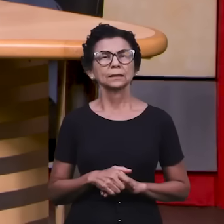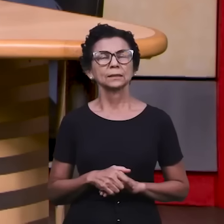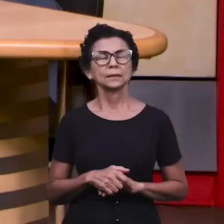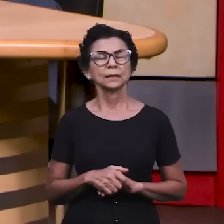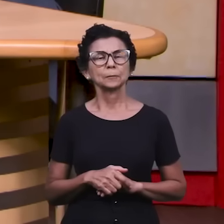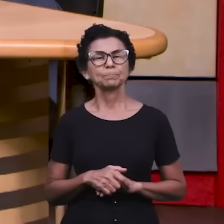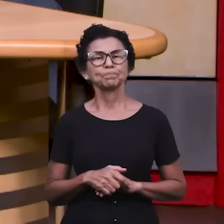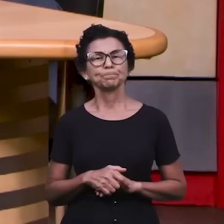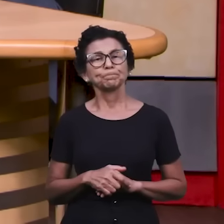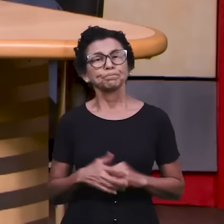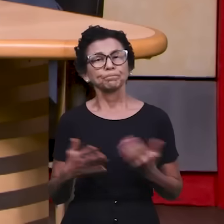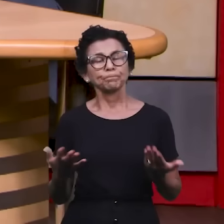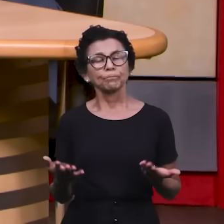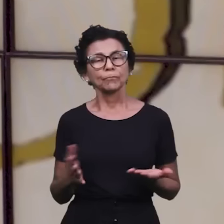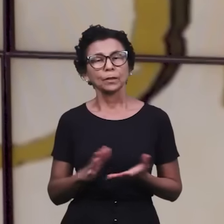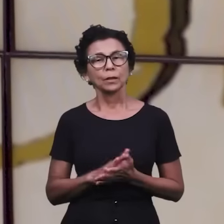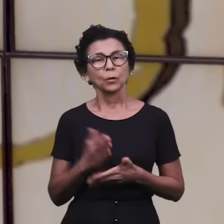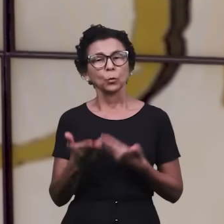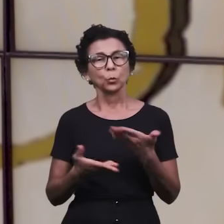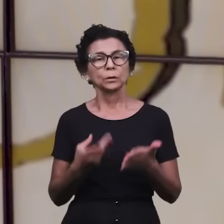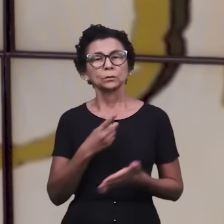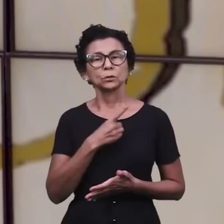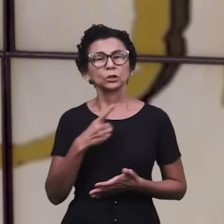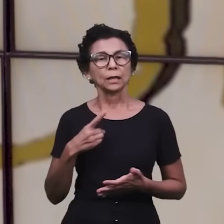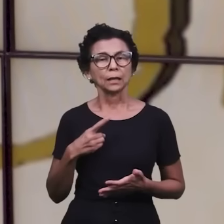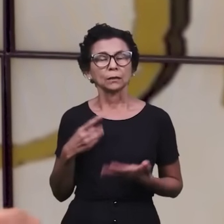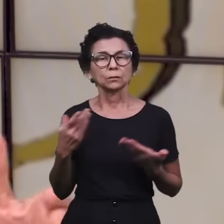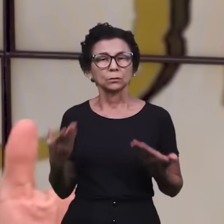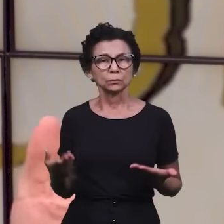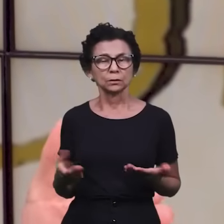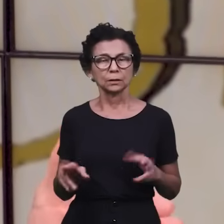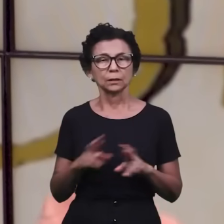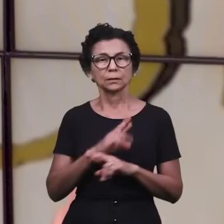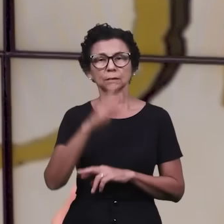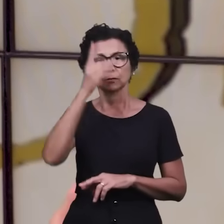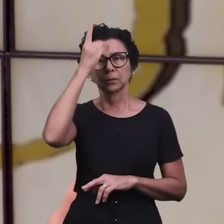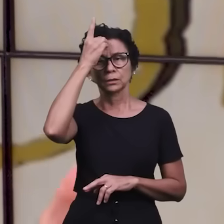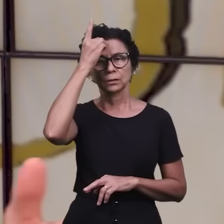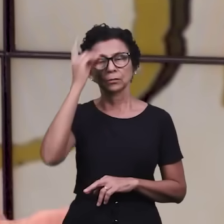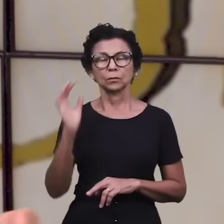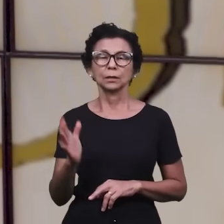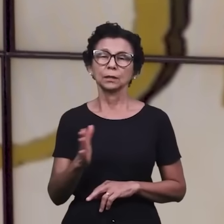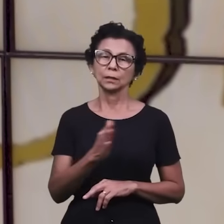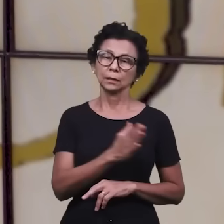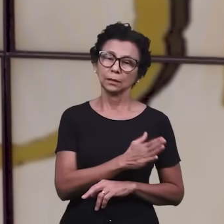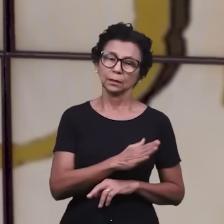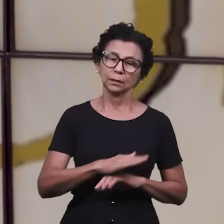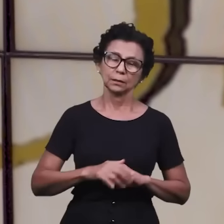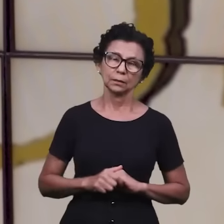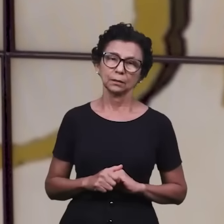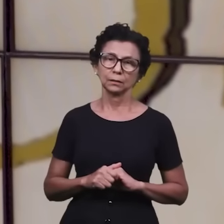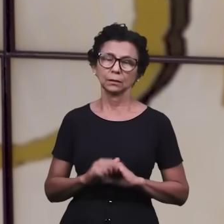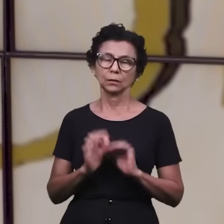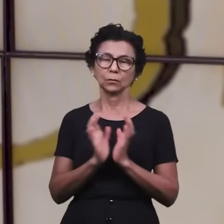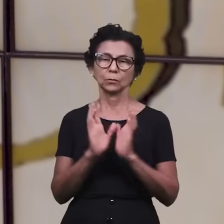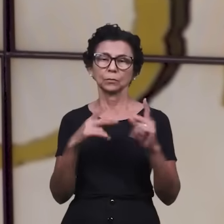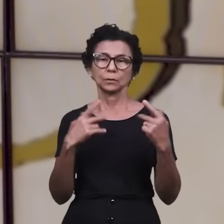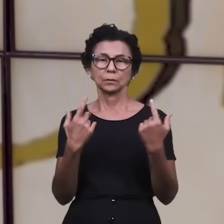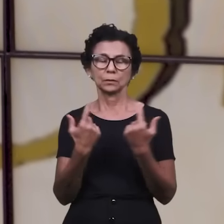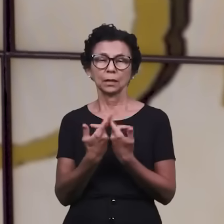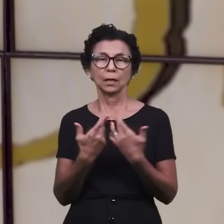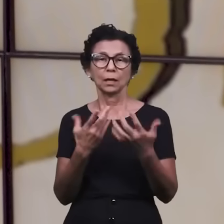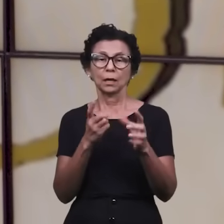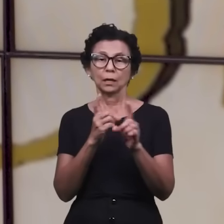função do diácono é zelar pela doutrina. O presbitério estabelece a doutrina, o pastor aplica a doutrina nas